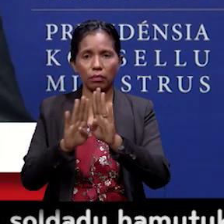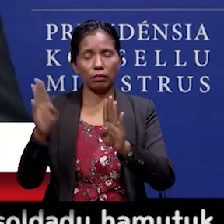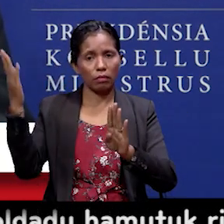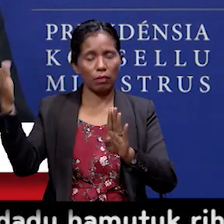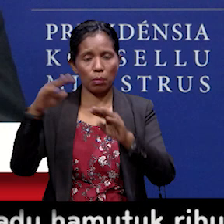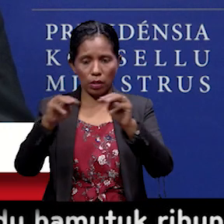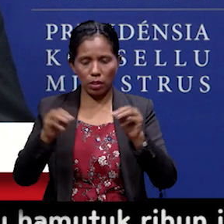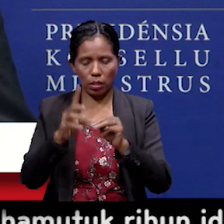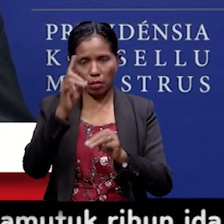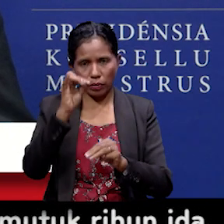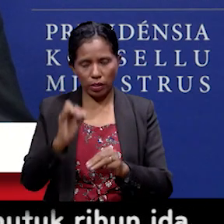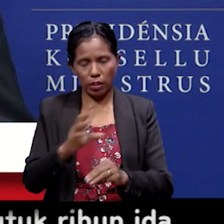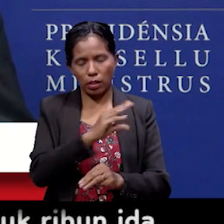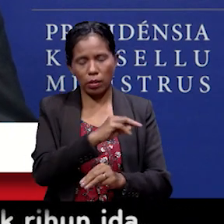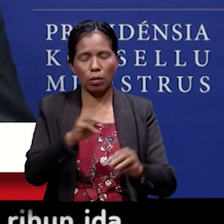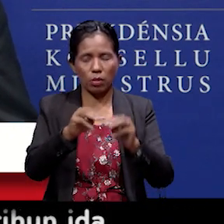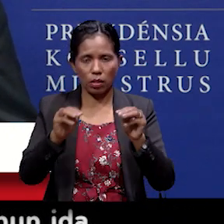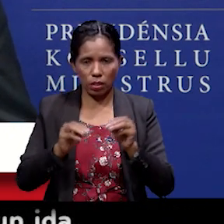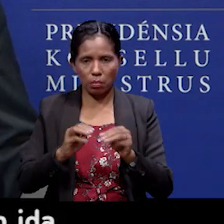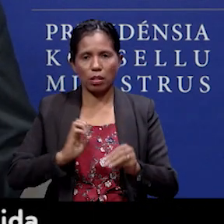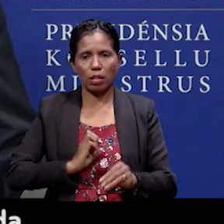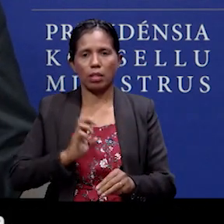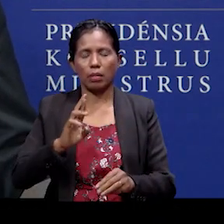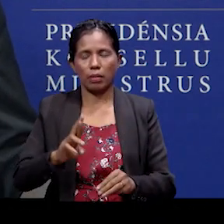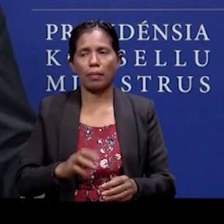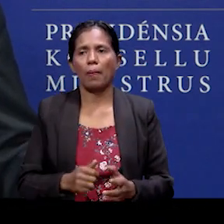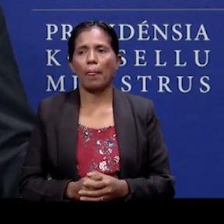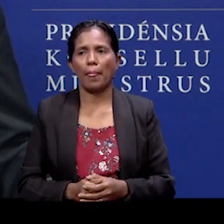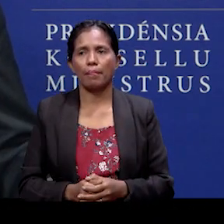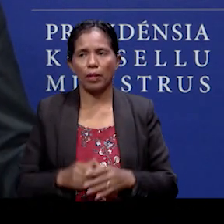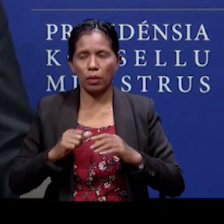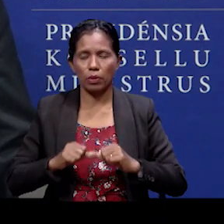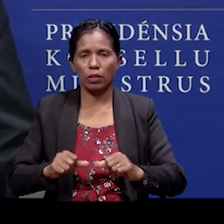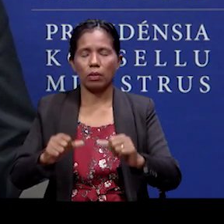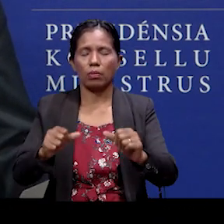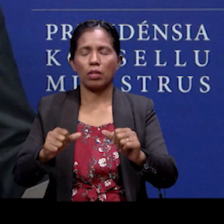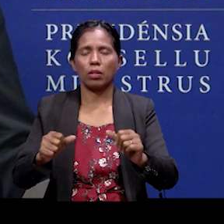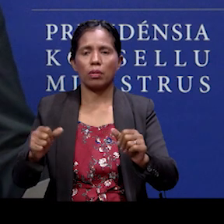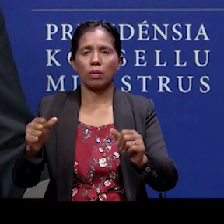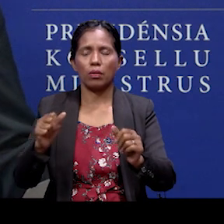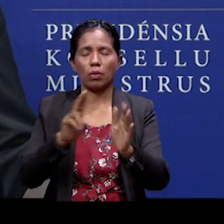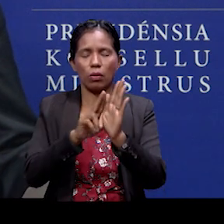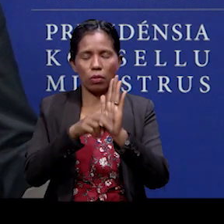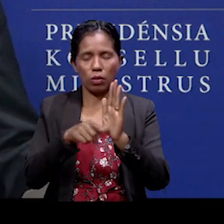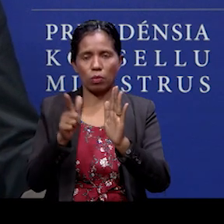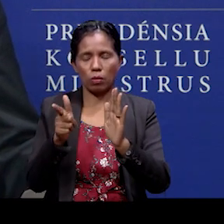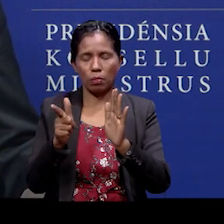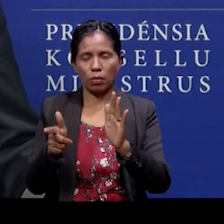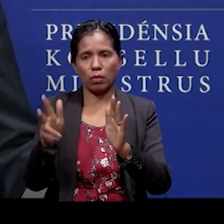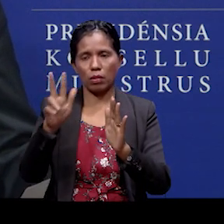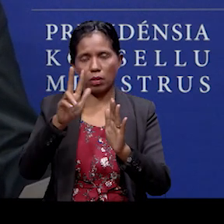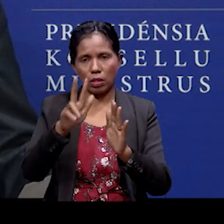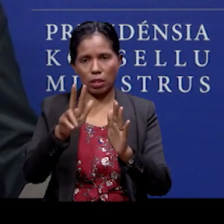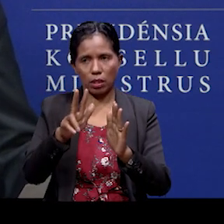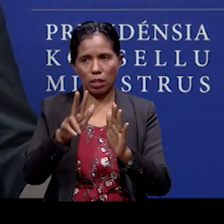Díli no município Ermera. Nebe sei continua to horas ruanulo resintolo,